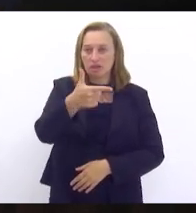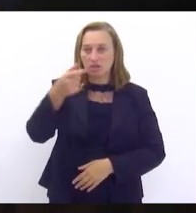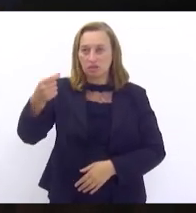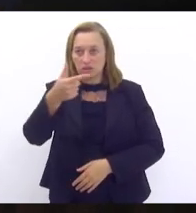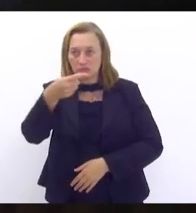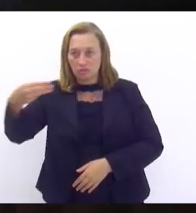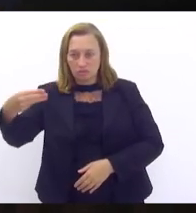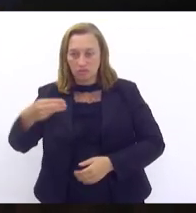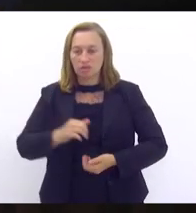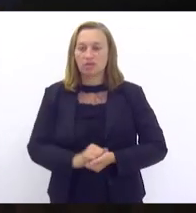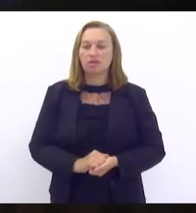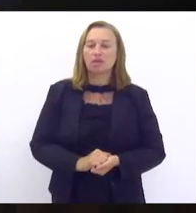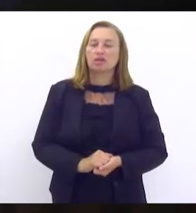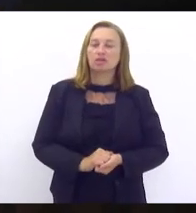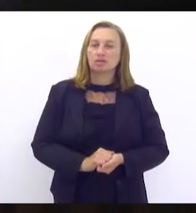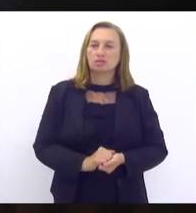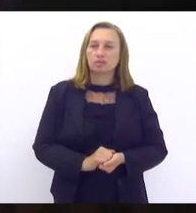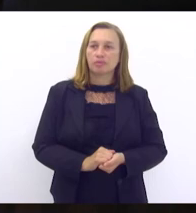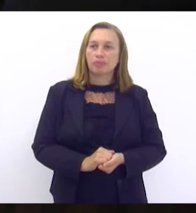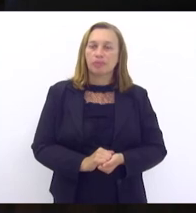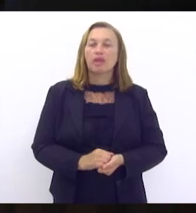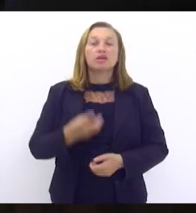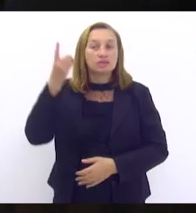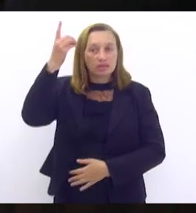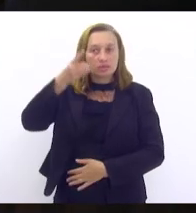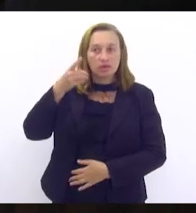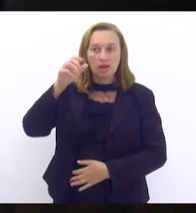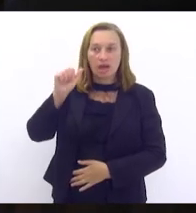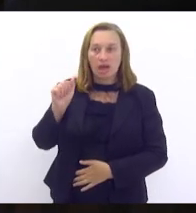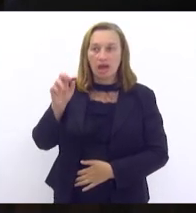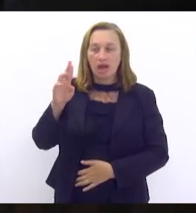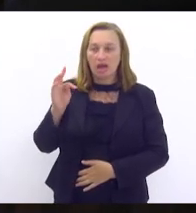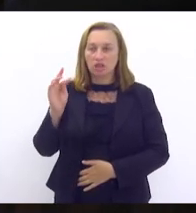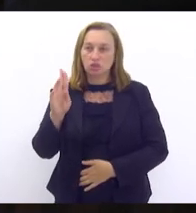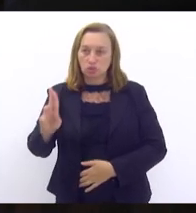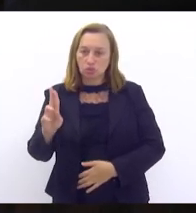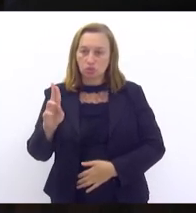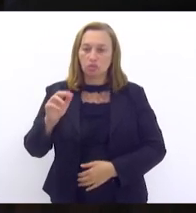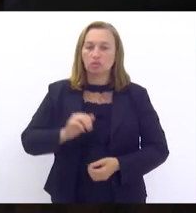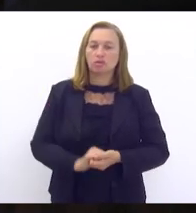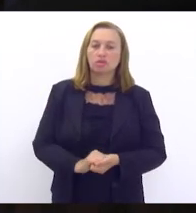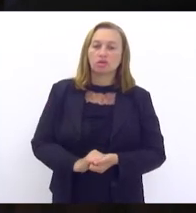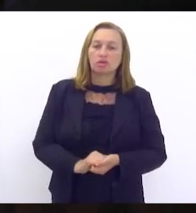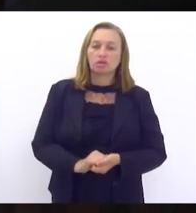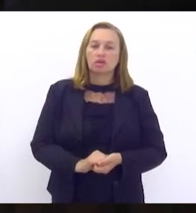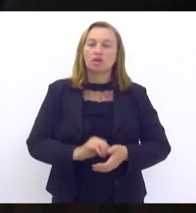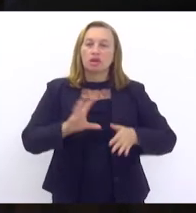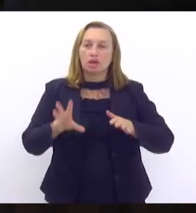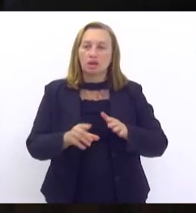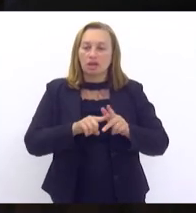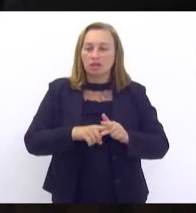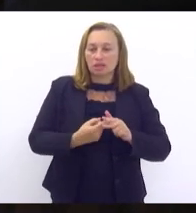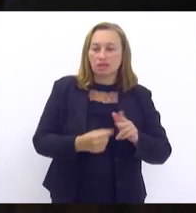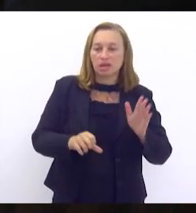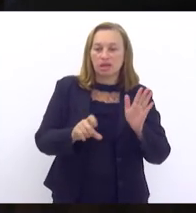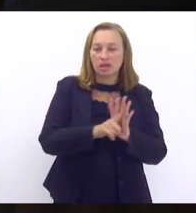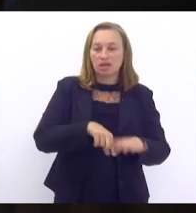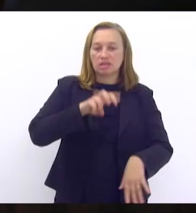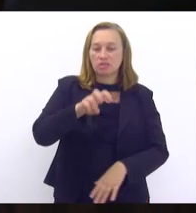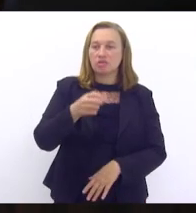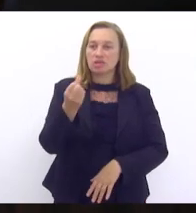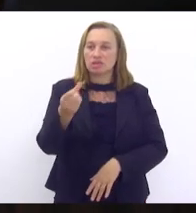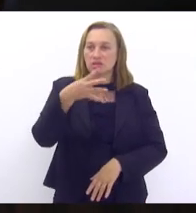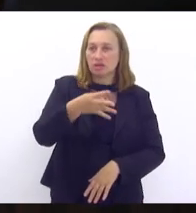1177-A de 2023, de autoria do deputado Arthur Monteiro, que altera o anexo da Lei 5.645,